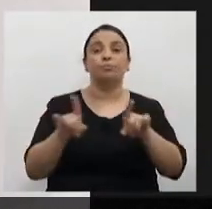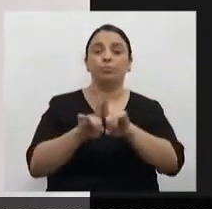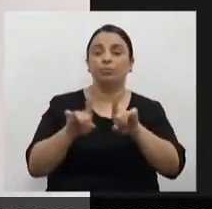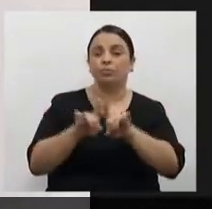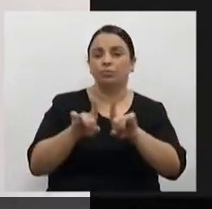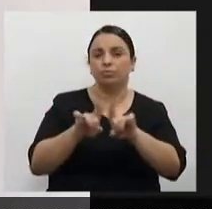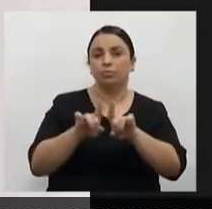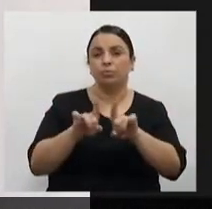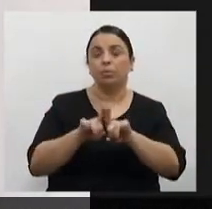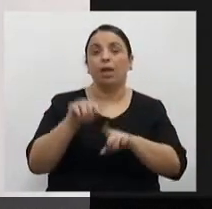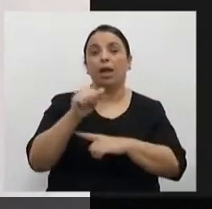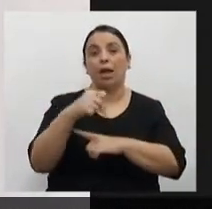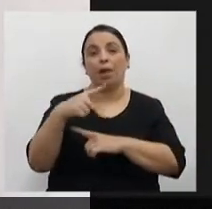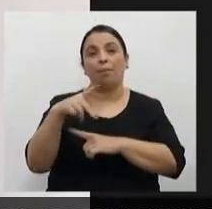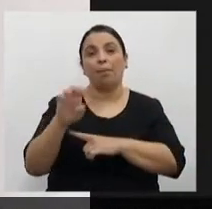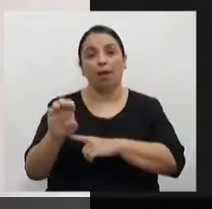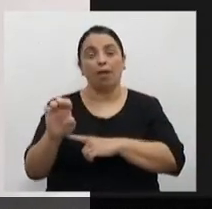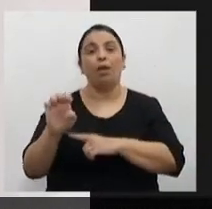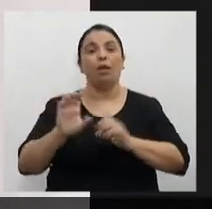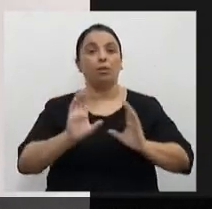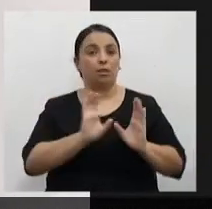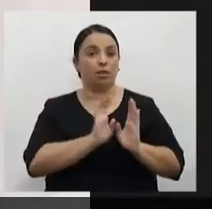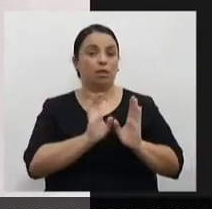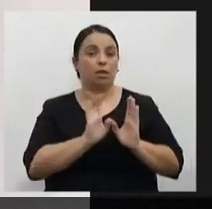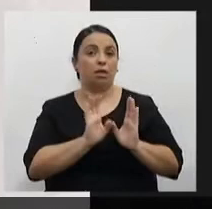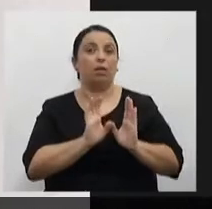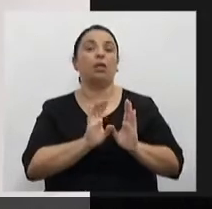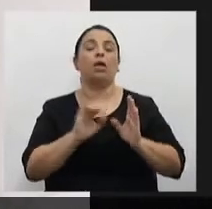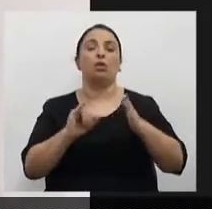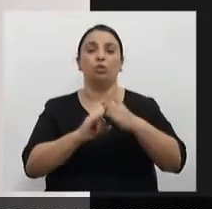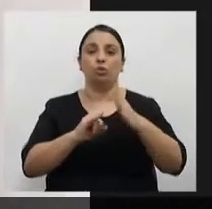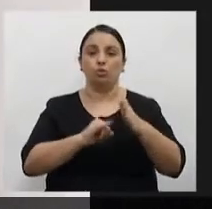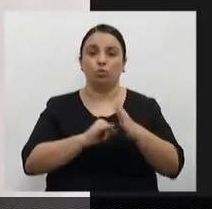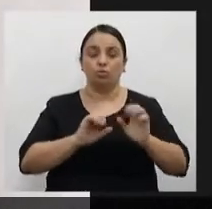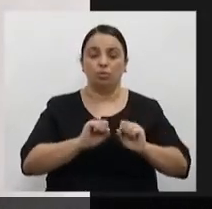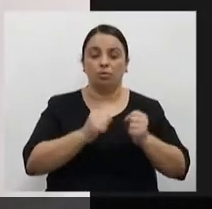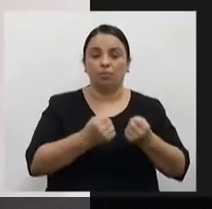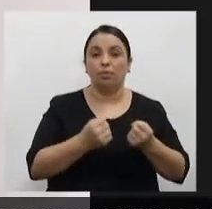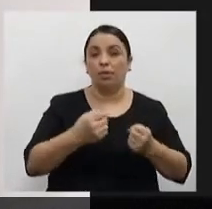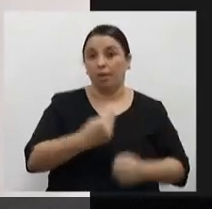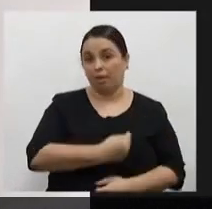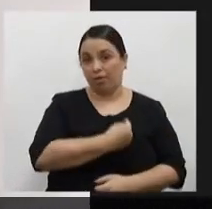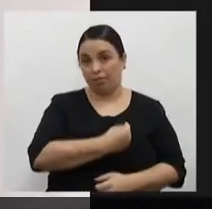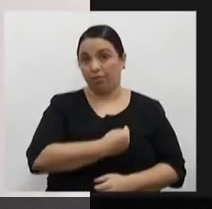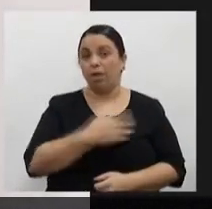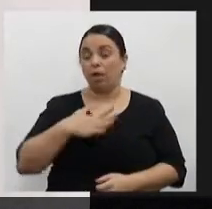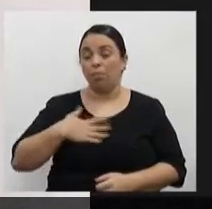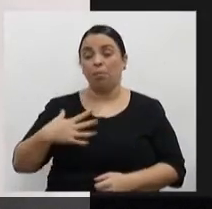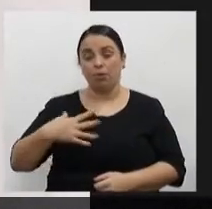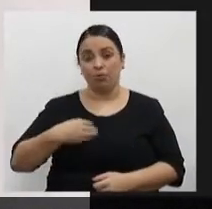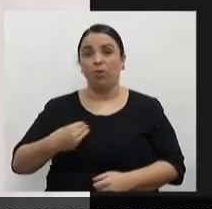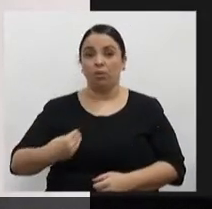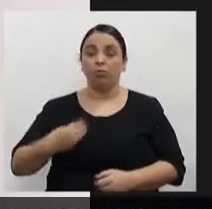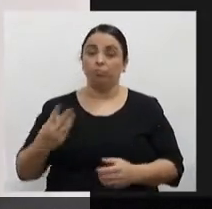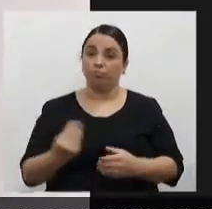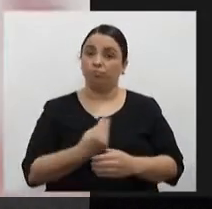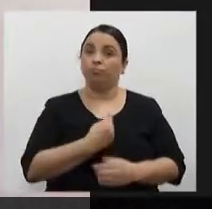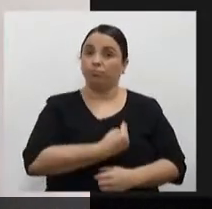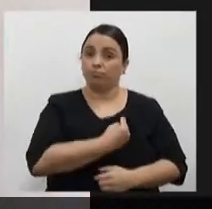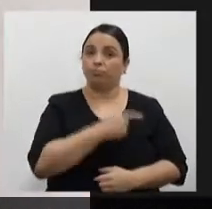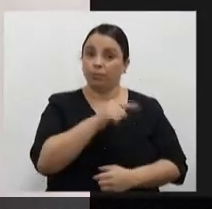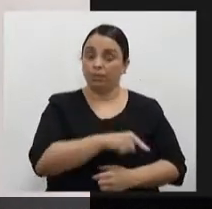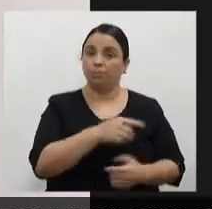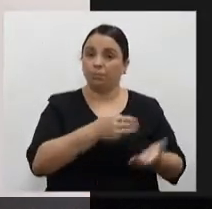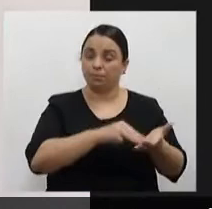Instituto Aviva, que são instituições que meu filho faz parte. Bom, eu queria começar esmiuçando um